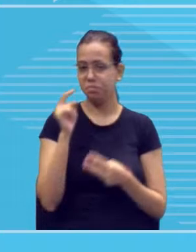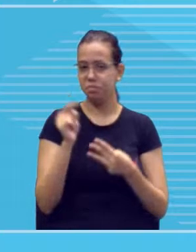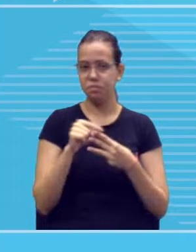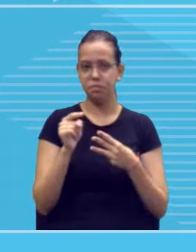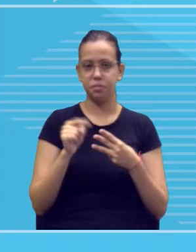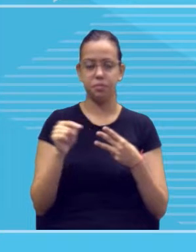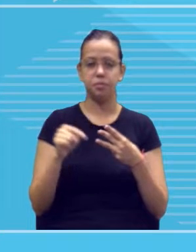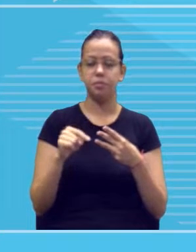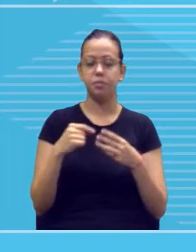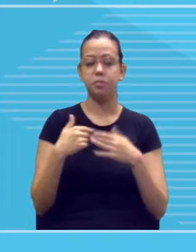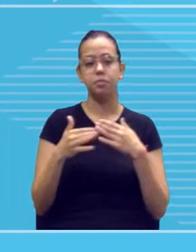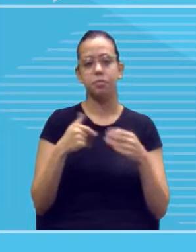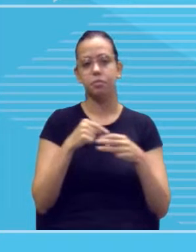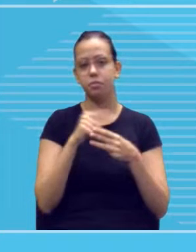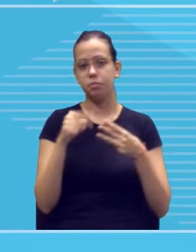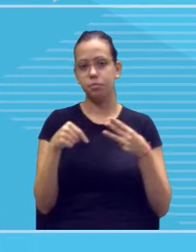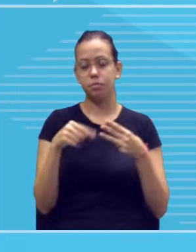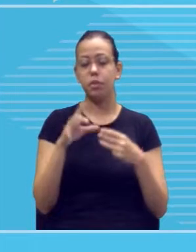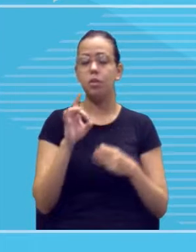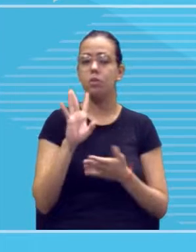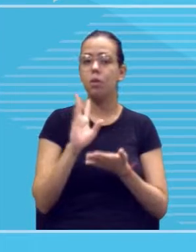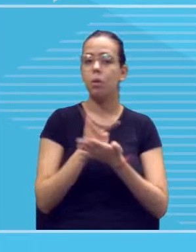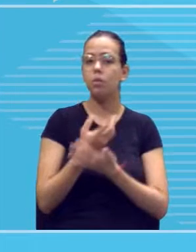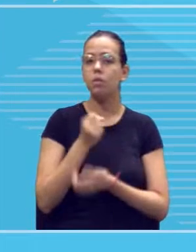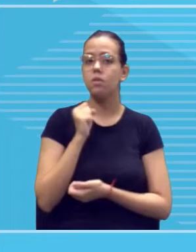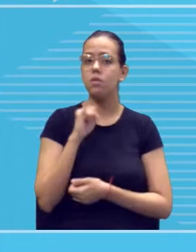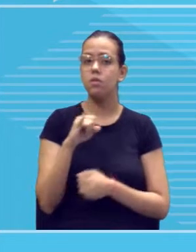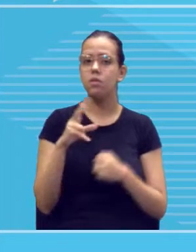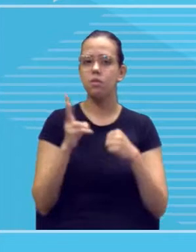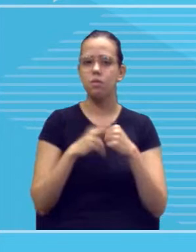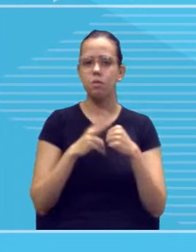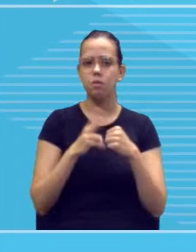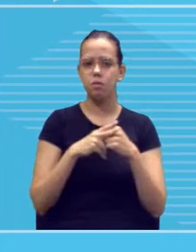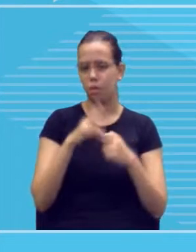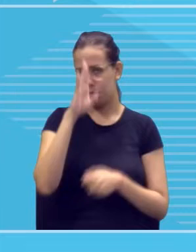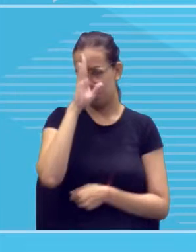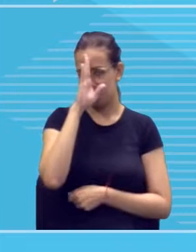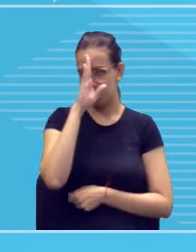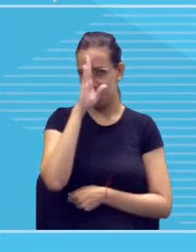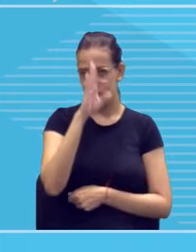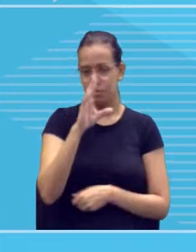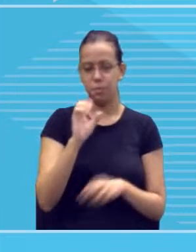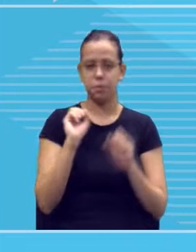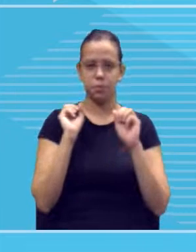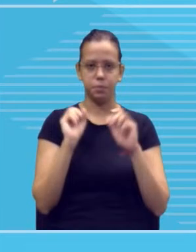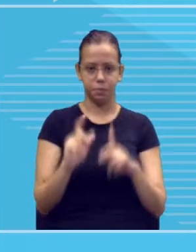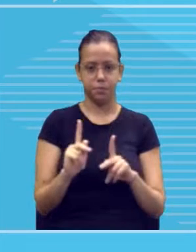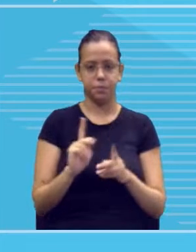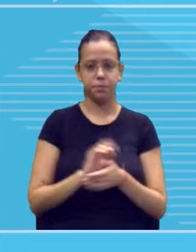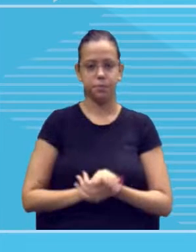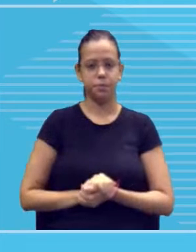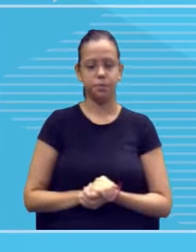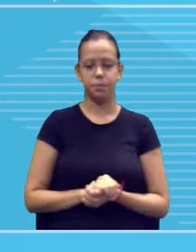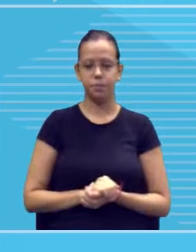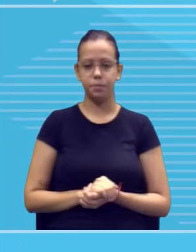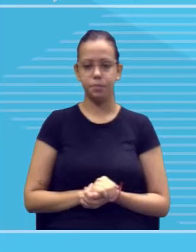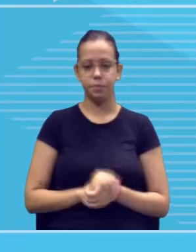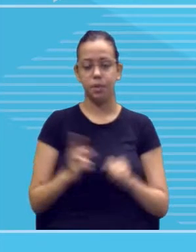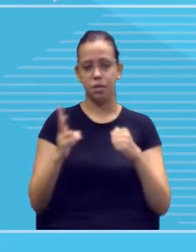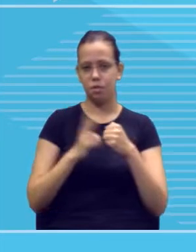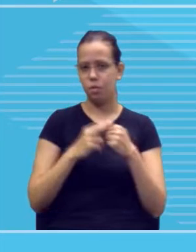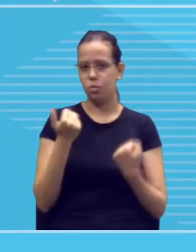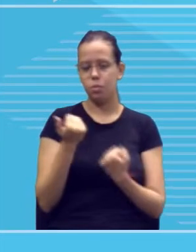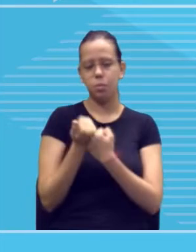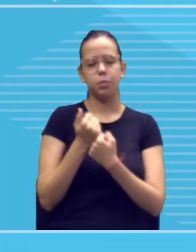infinitivo o gerúndio Isso só acontece se ele for verbo principal Ok gente então verbo modal